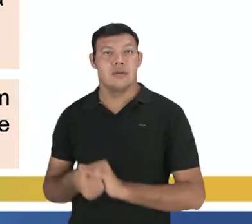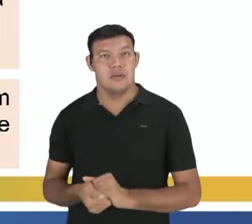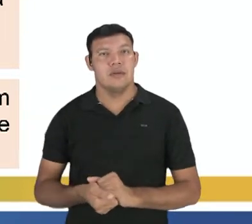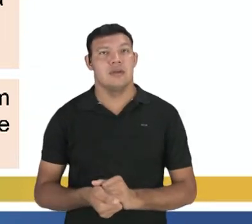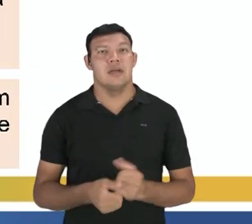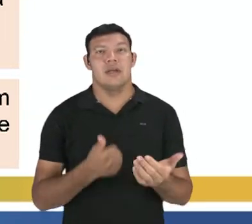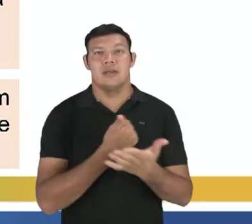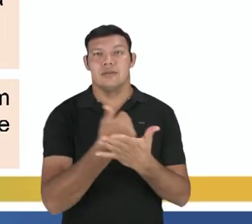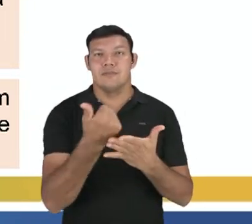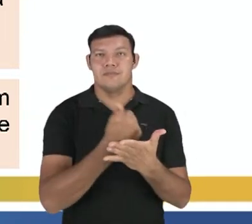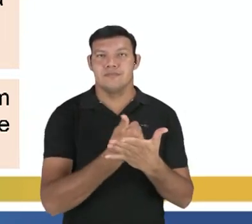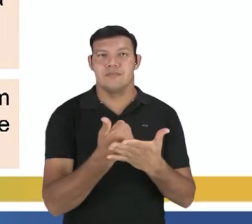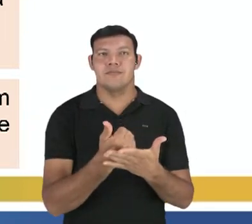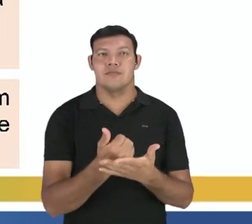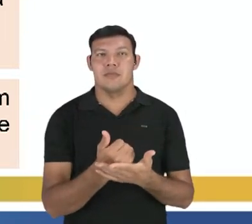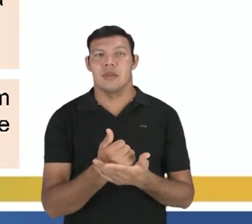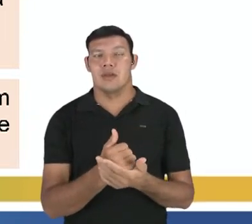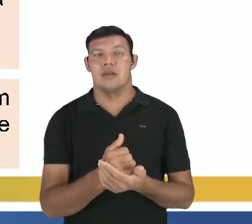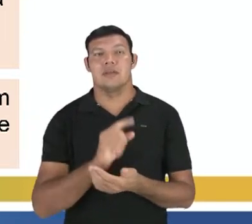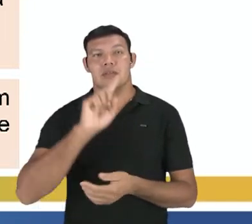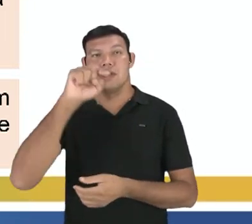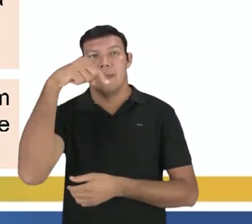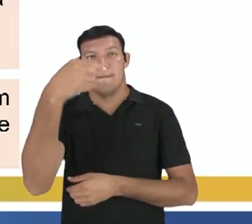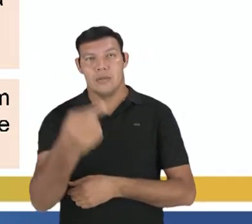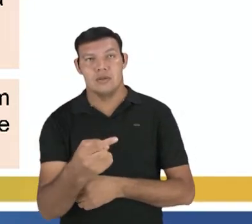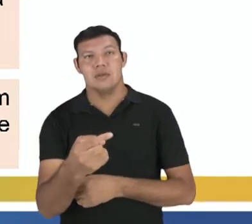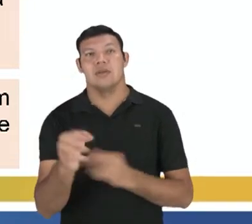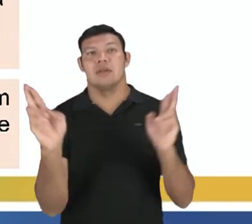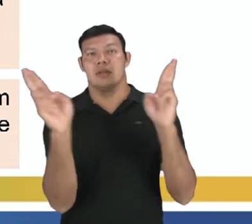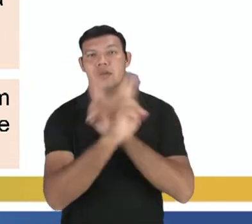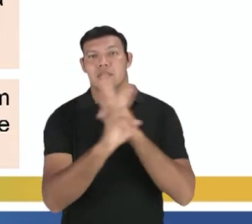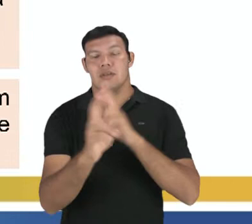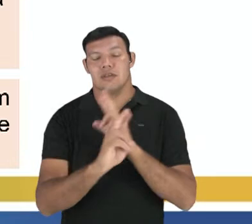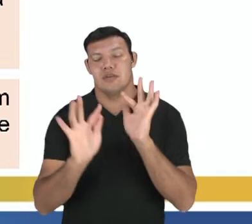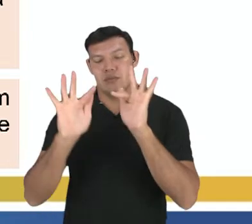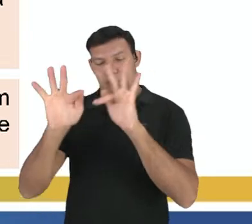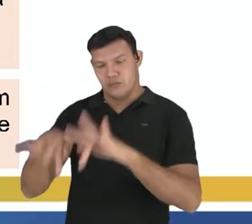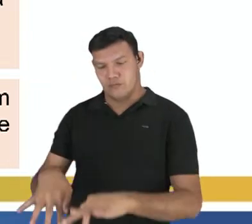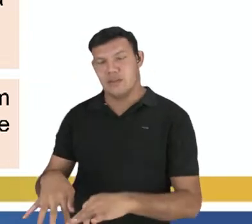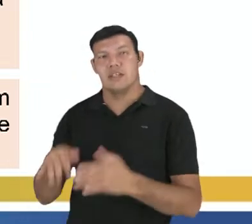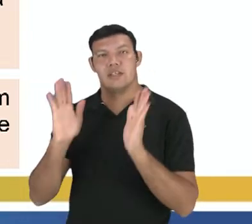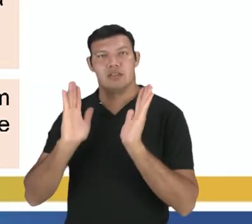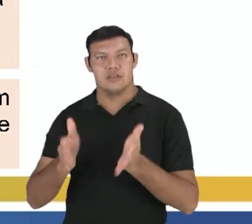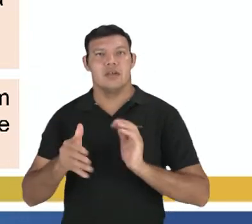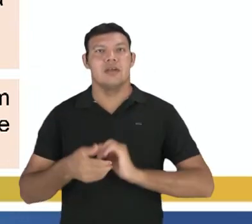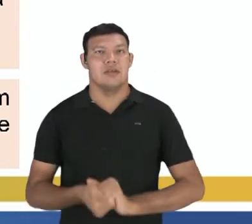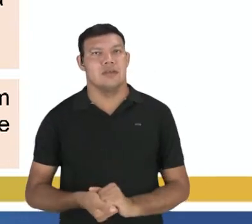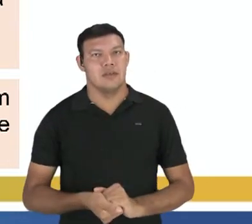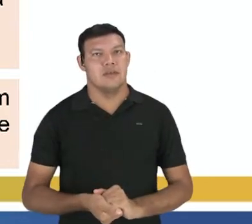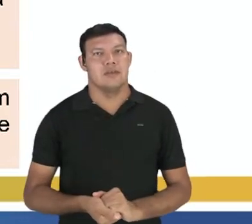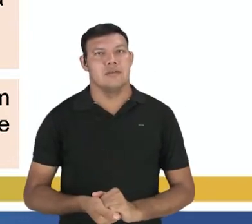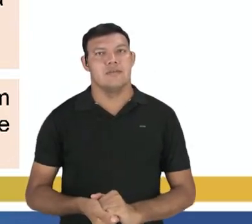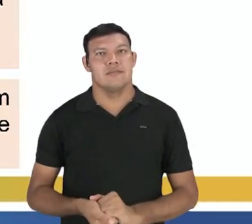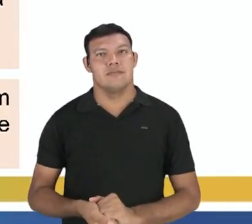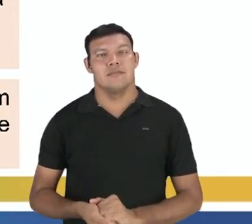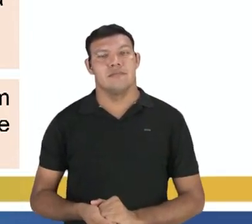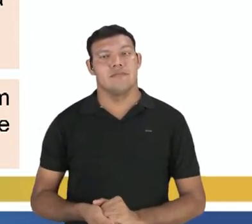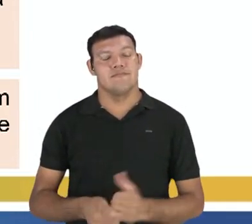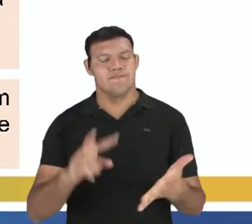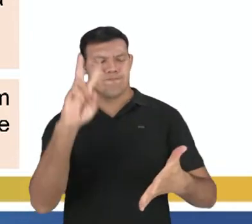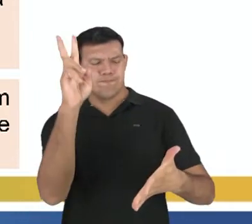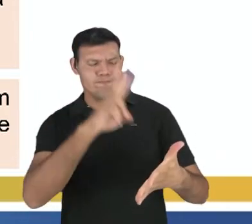futura em relação a outra já concluída. Seria uma ação que ela iria acontecer, mas ela é interrompida.